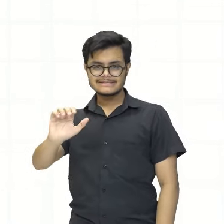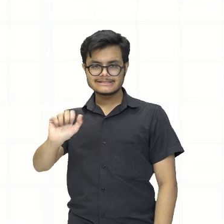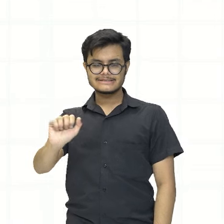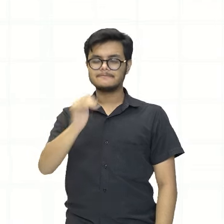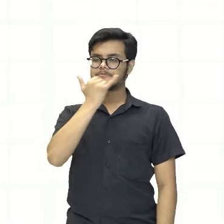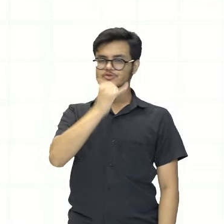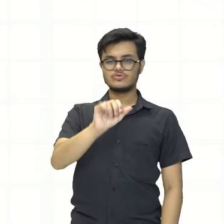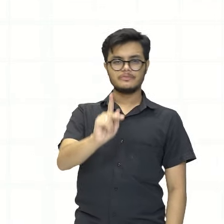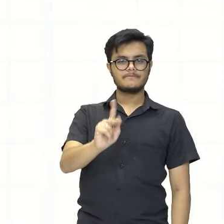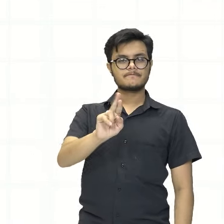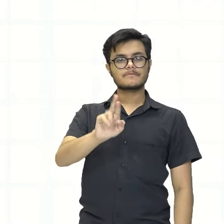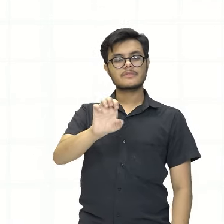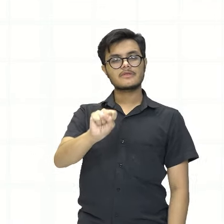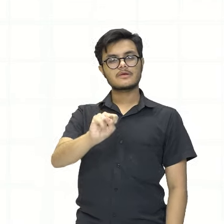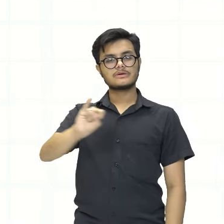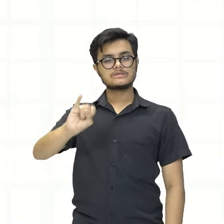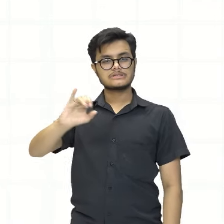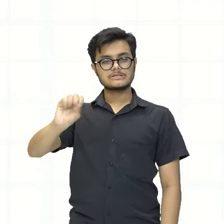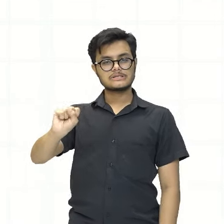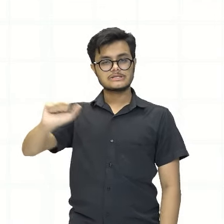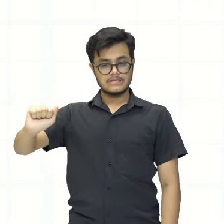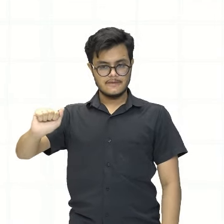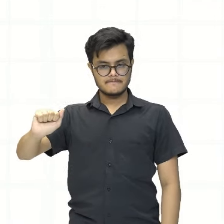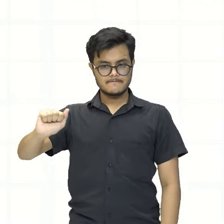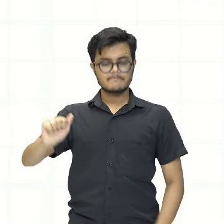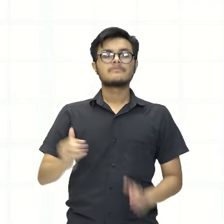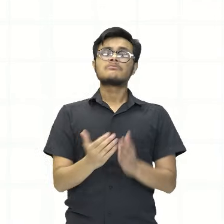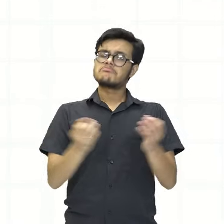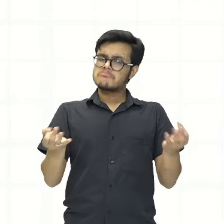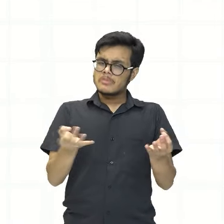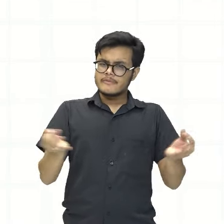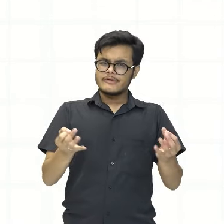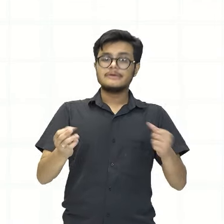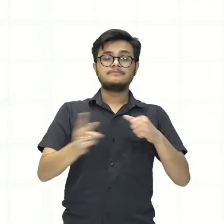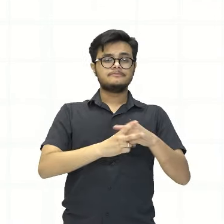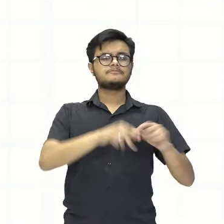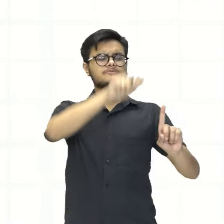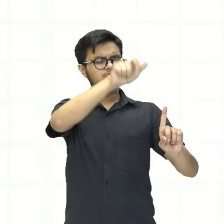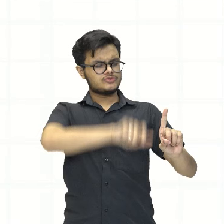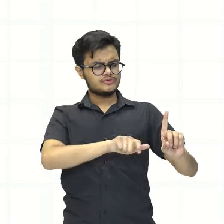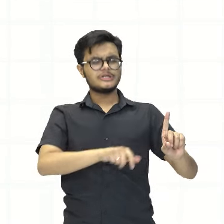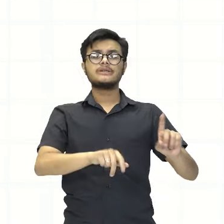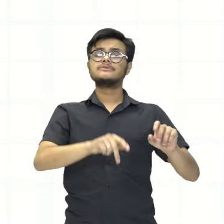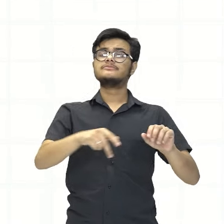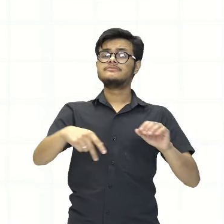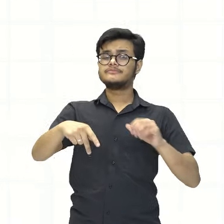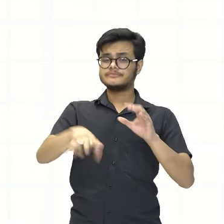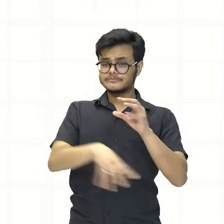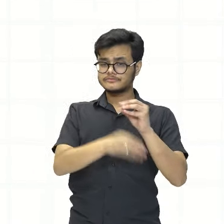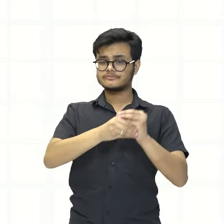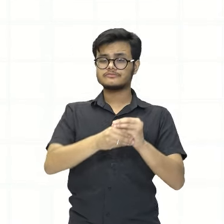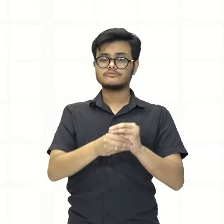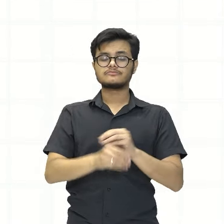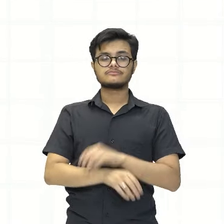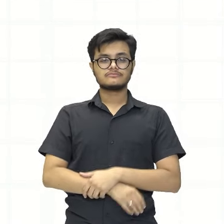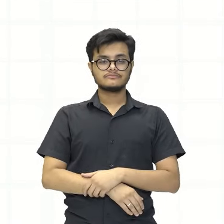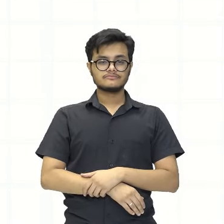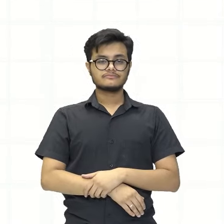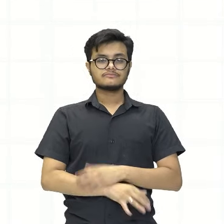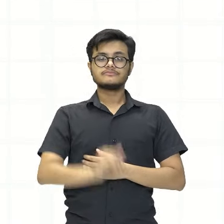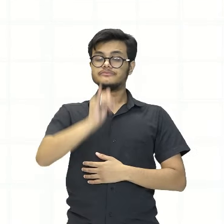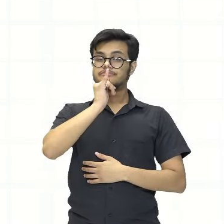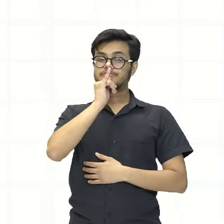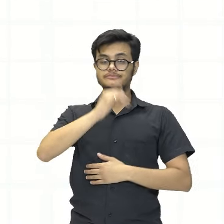se tem uma oração eu posso definir a questão ã do sujeito do predicado e como é que eu faço esse processo primeira